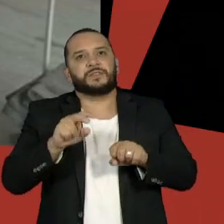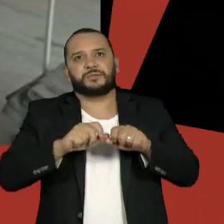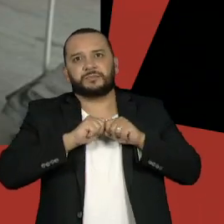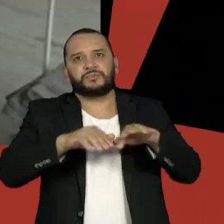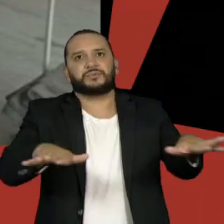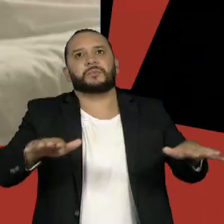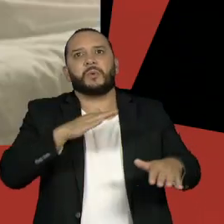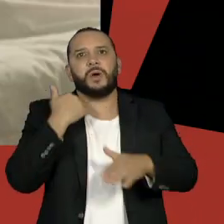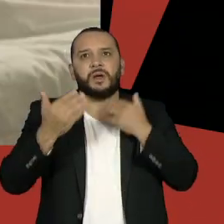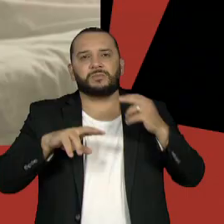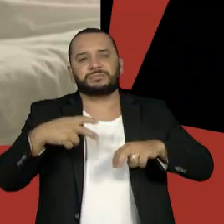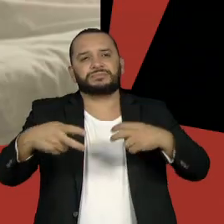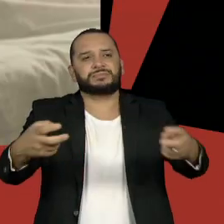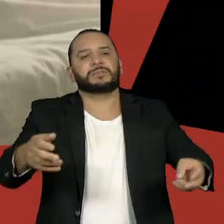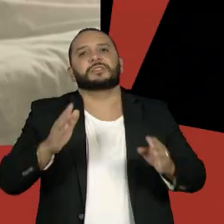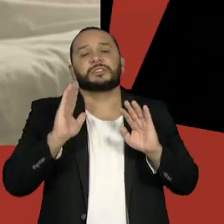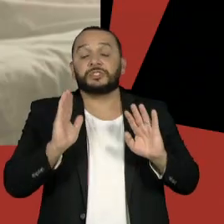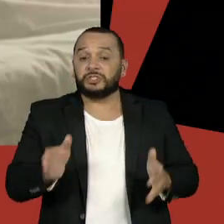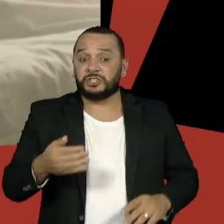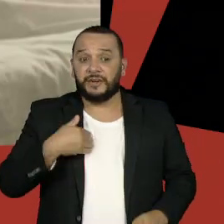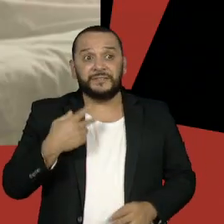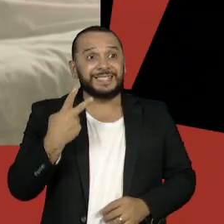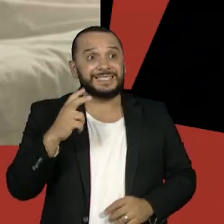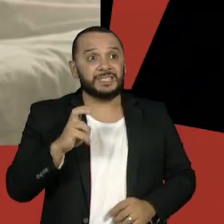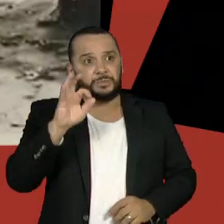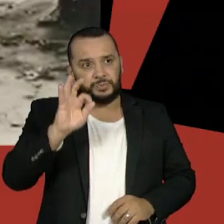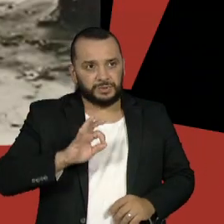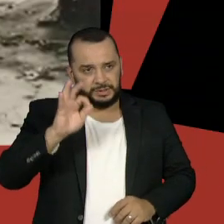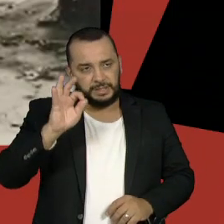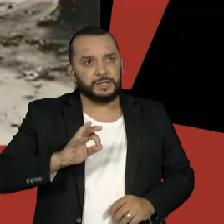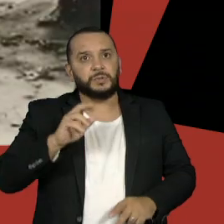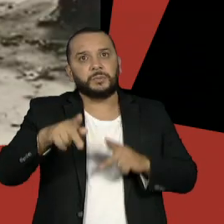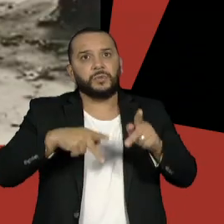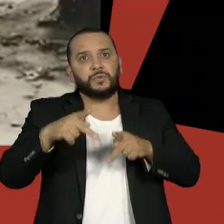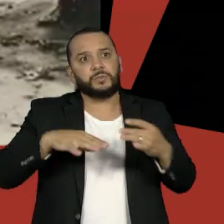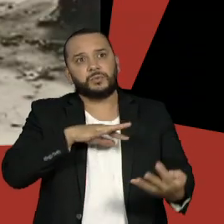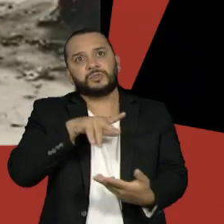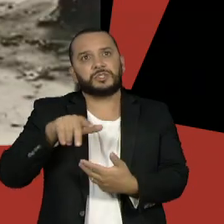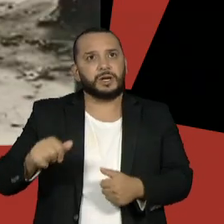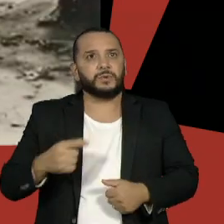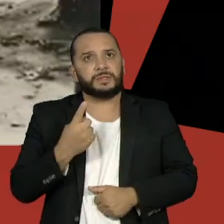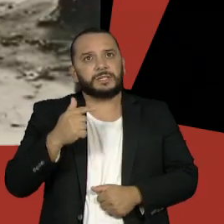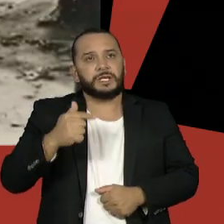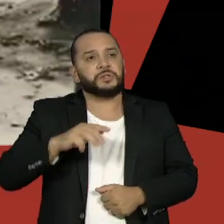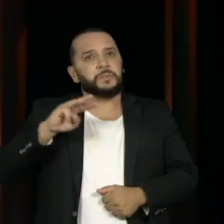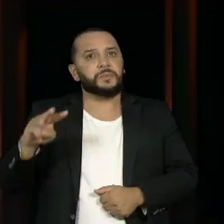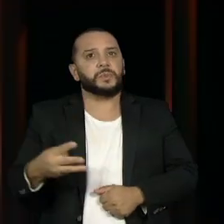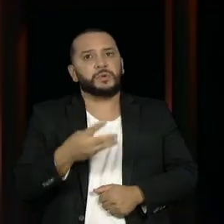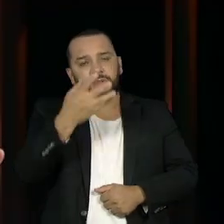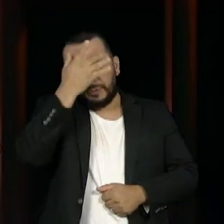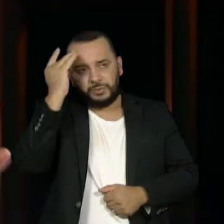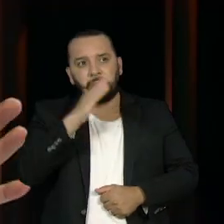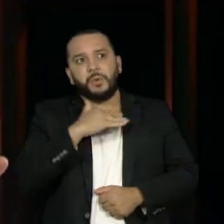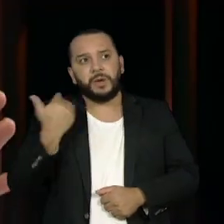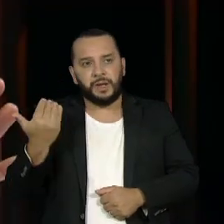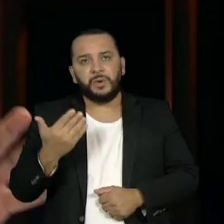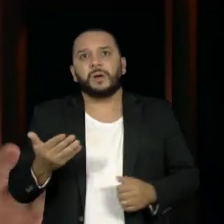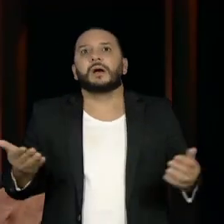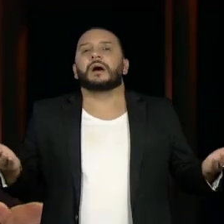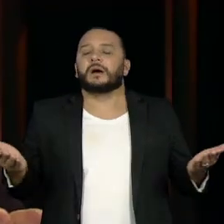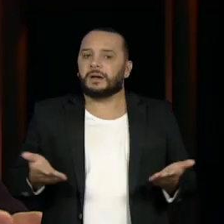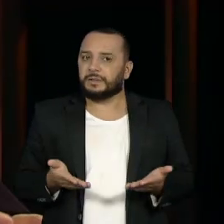que ela infectou um quarto da população mundial já ter uns 17 milhões de pessoas agora na convite